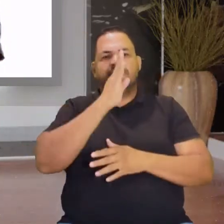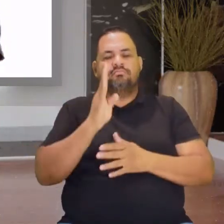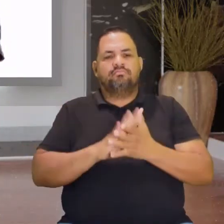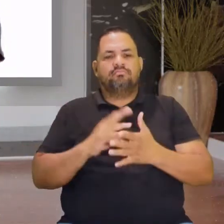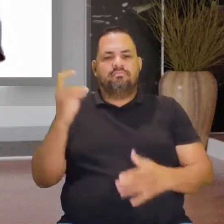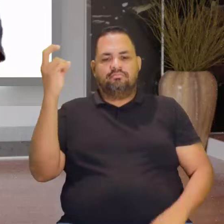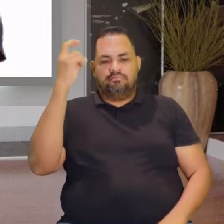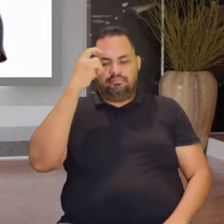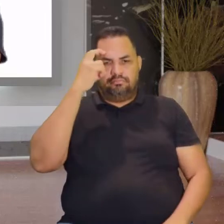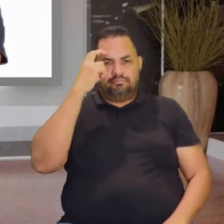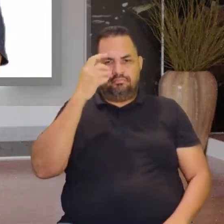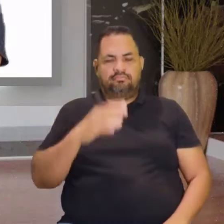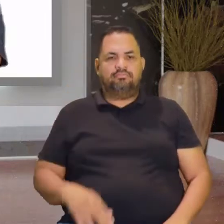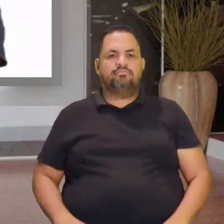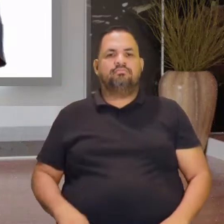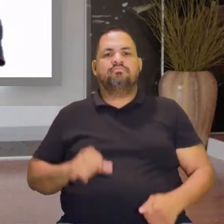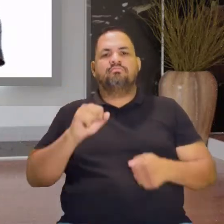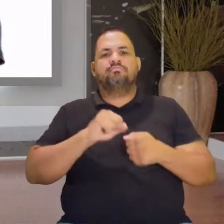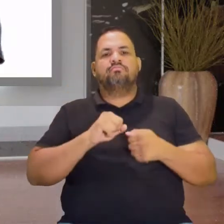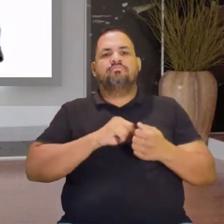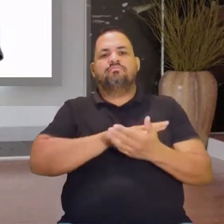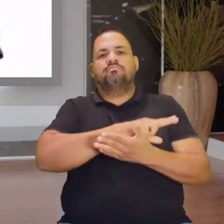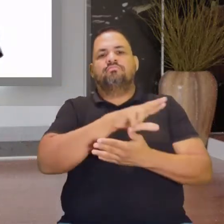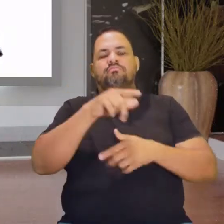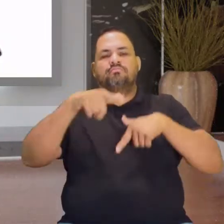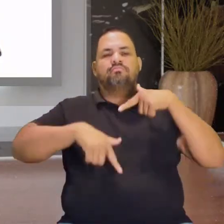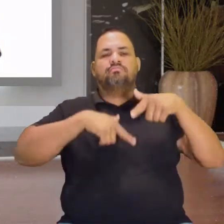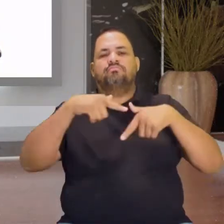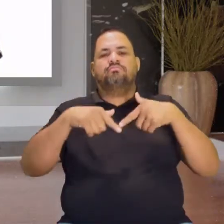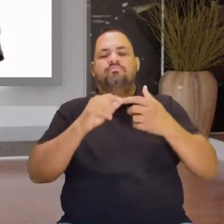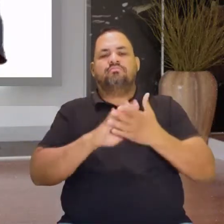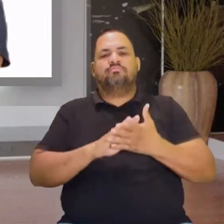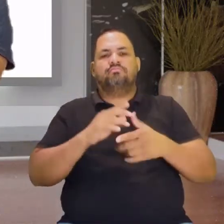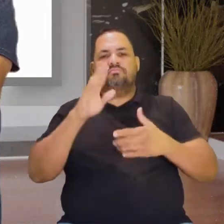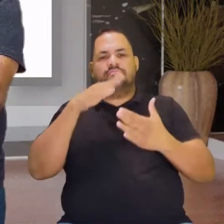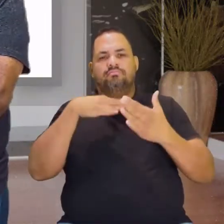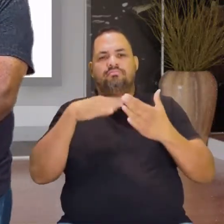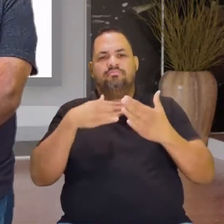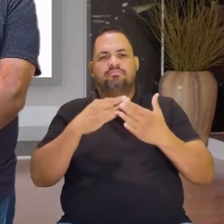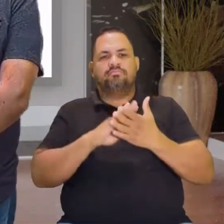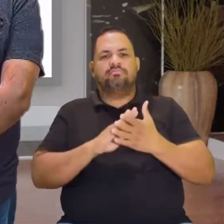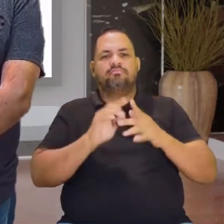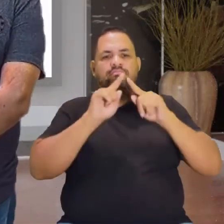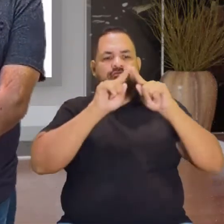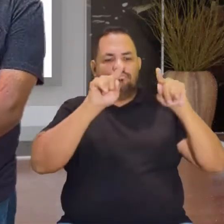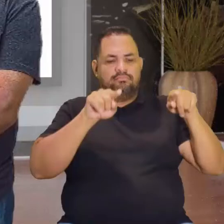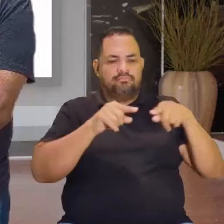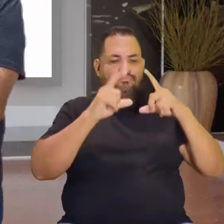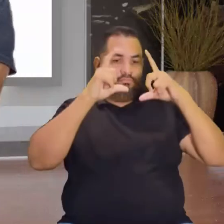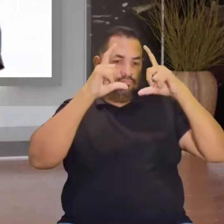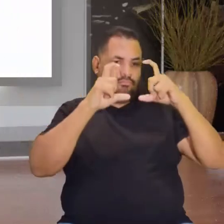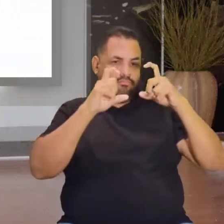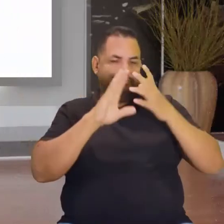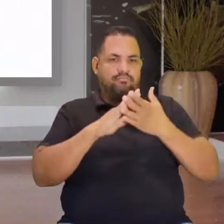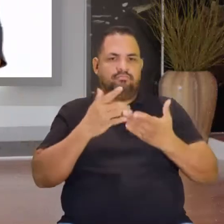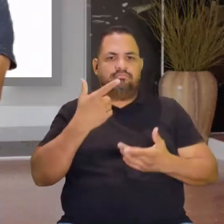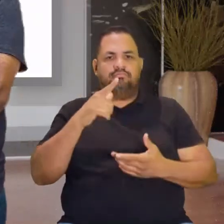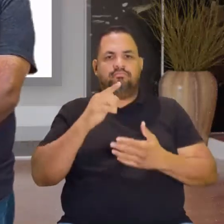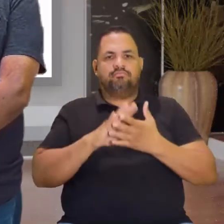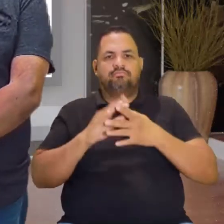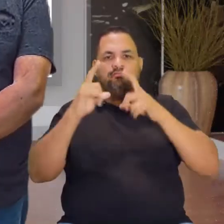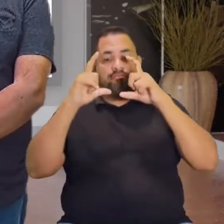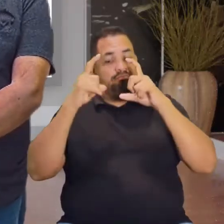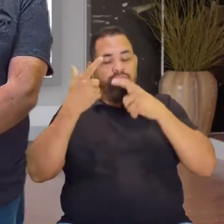cultura nacional, né? Então, ela fez vários trabalhos interessantes, muitas pinturas de retratos, né? Naquela época ainda não tinha